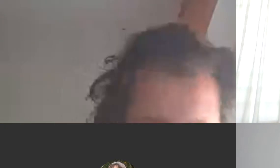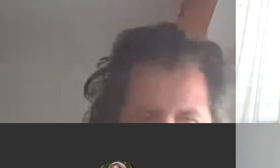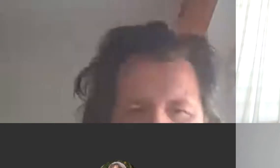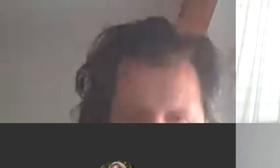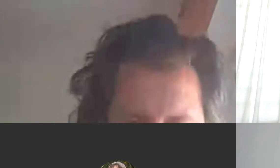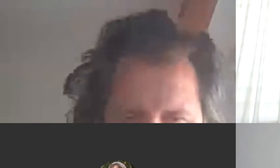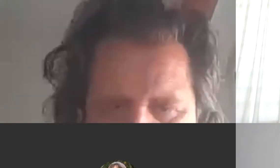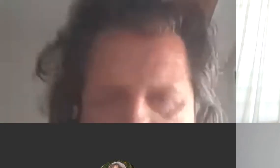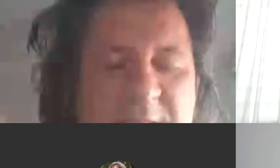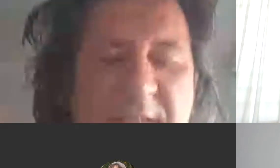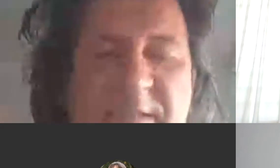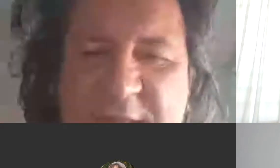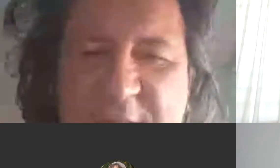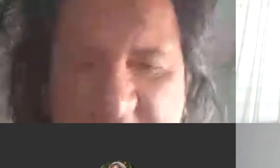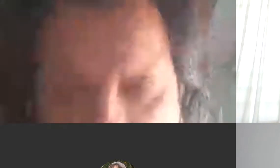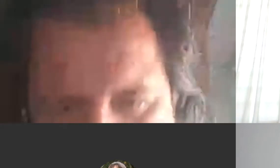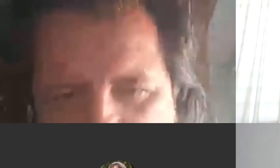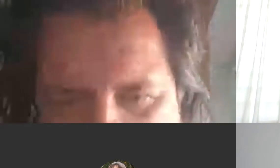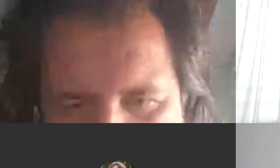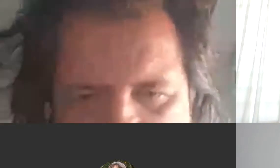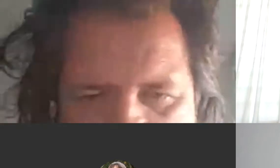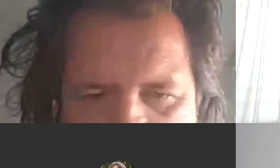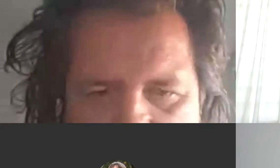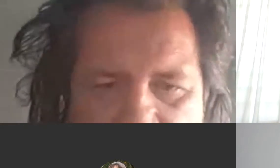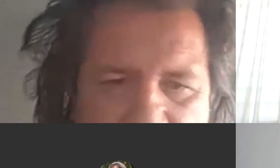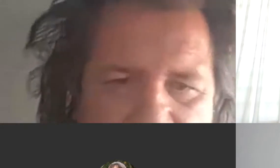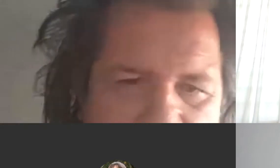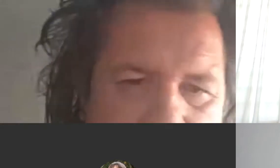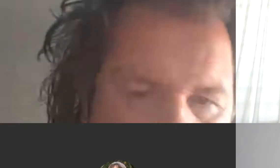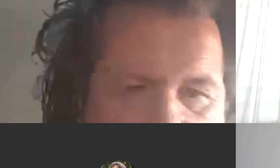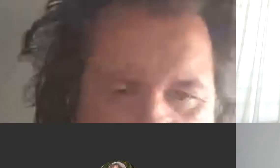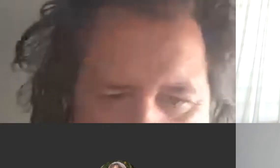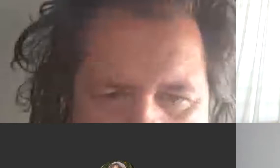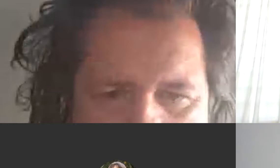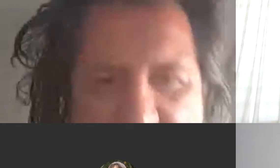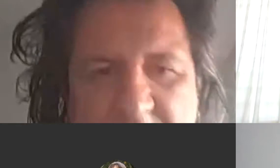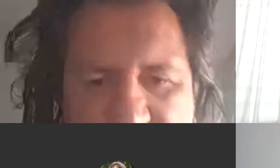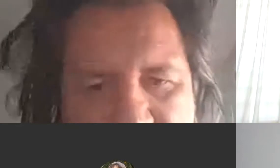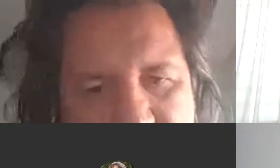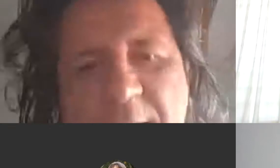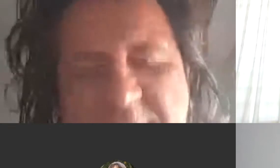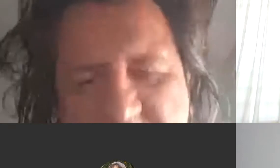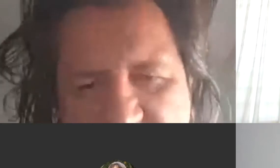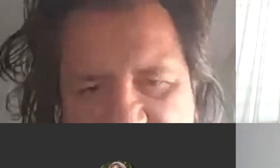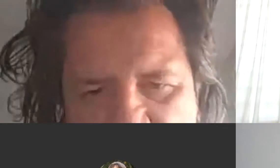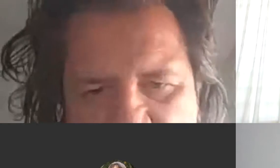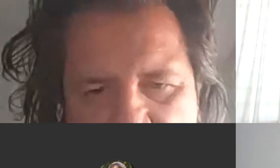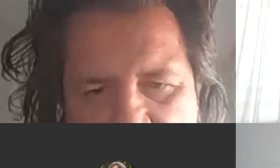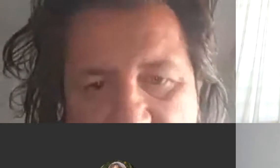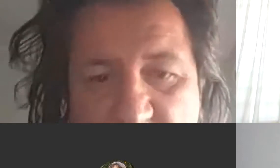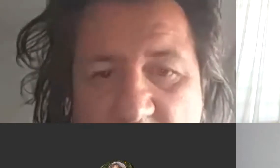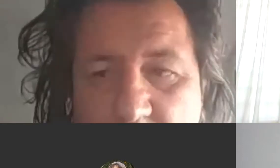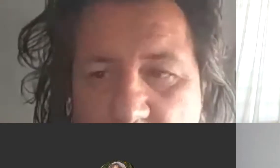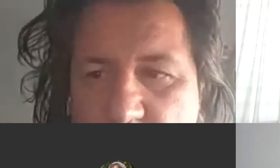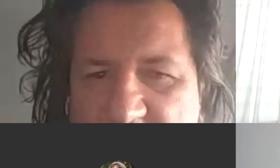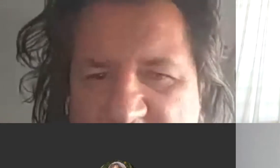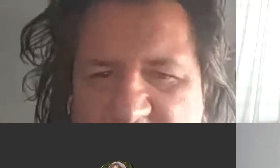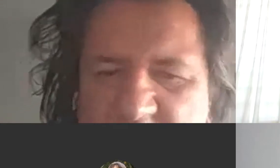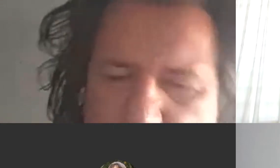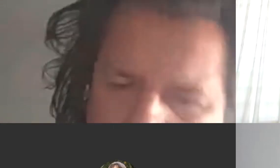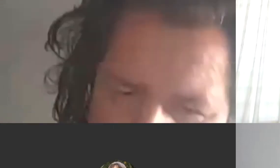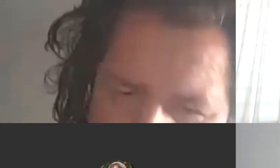se encontrar, a relação deles estará estreitamente ligada e moldada, em parte, pelas interações online, e,